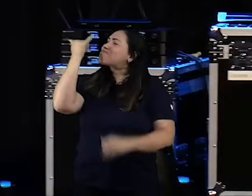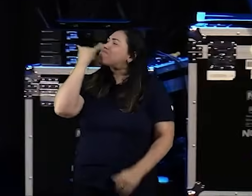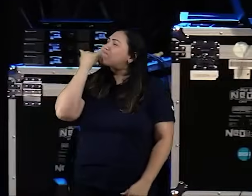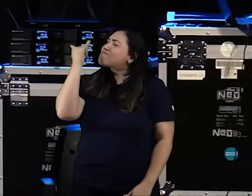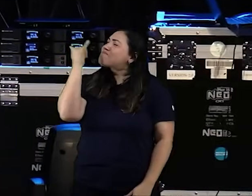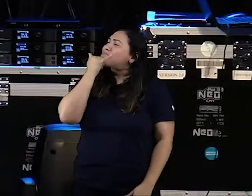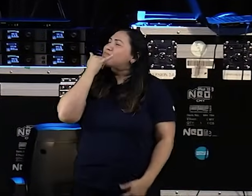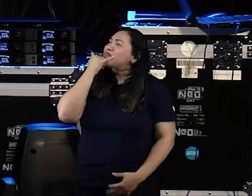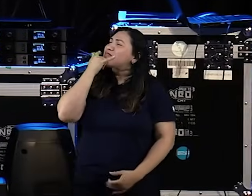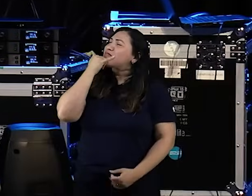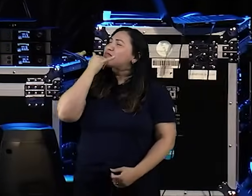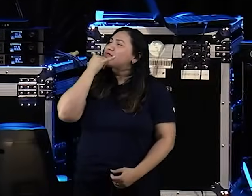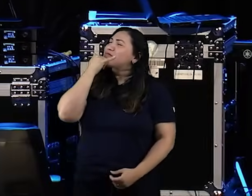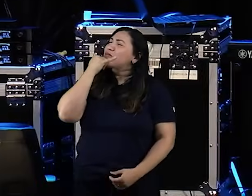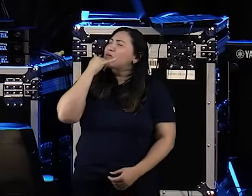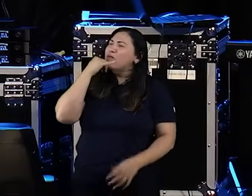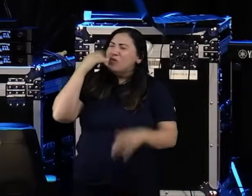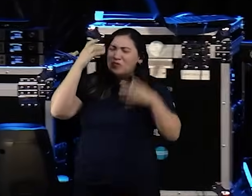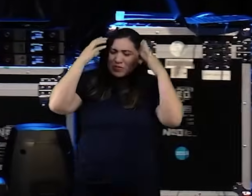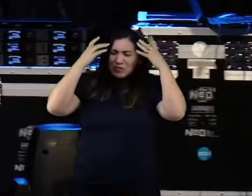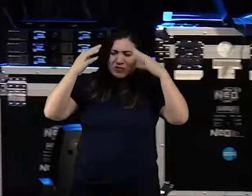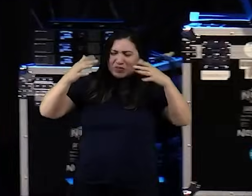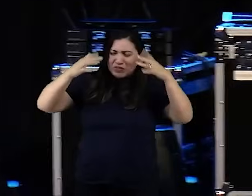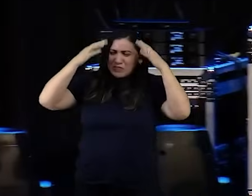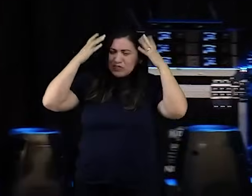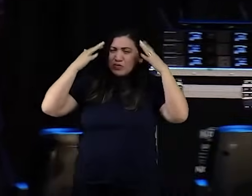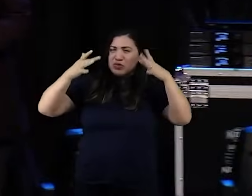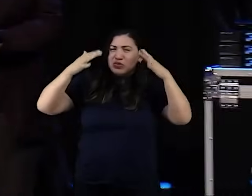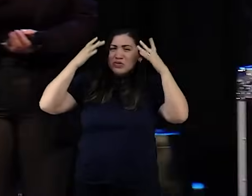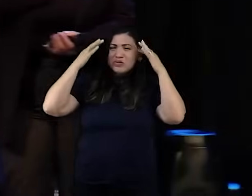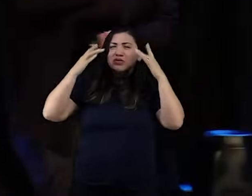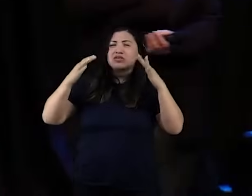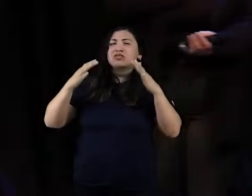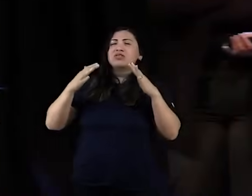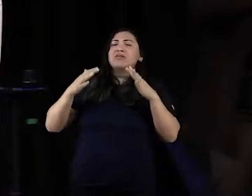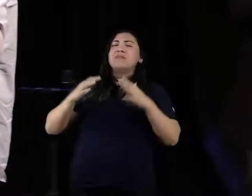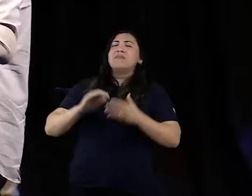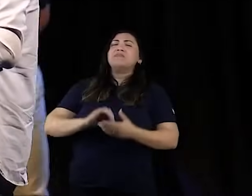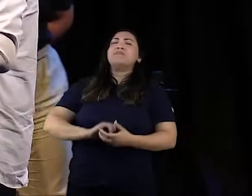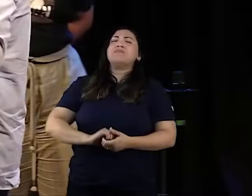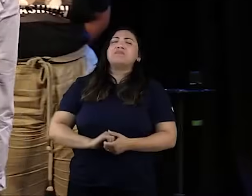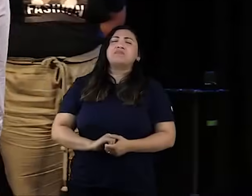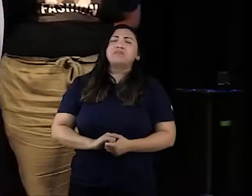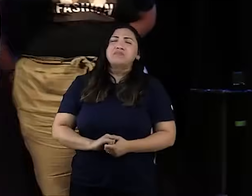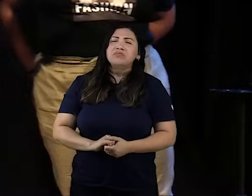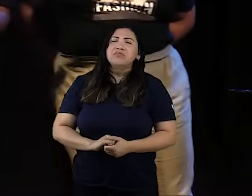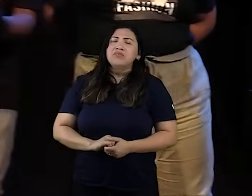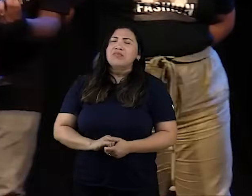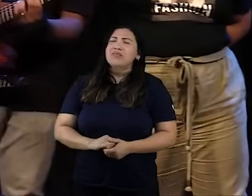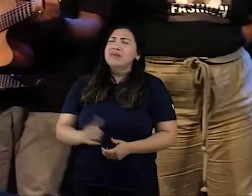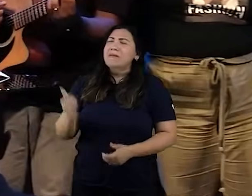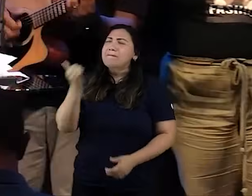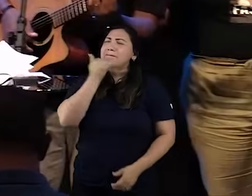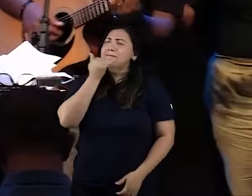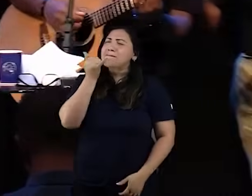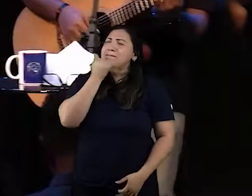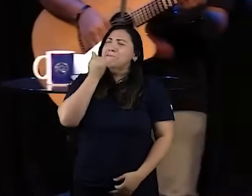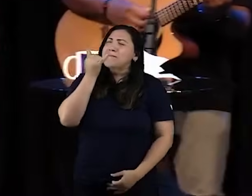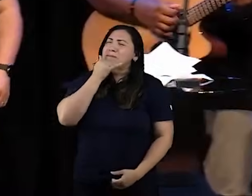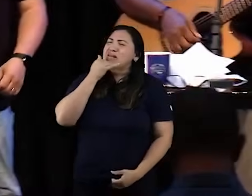envolvimentos com a magia branca com a magia negra eu quero pedir perdão